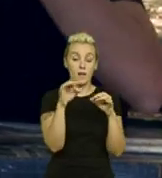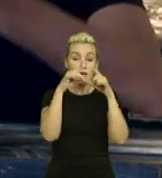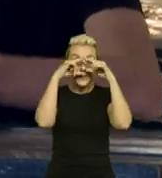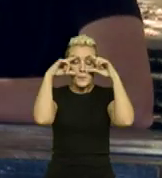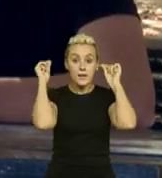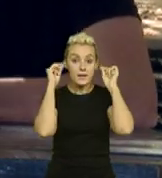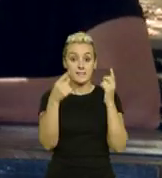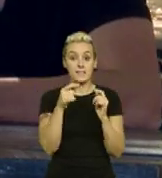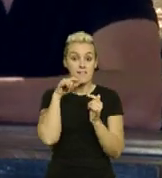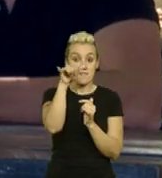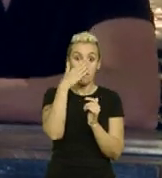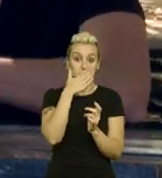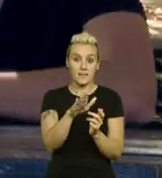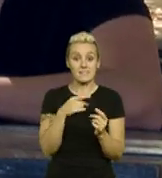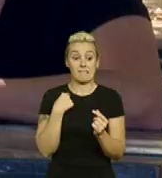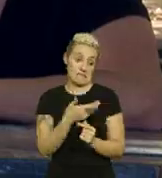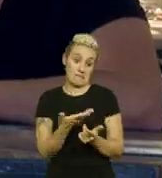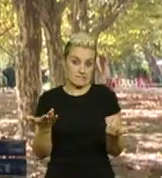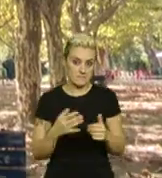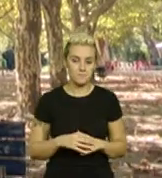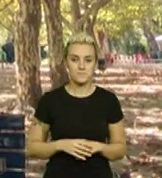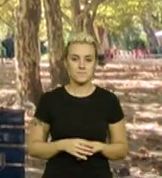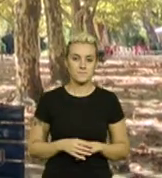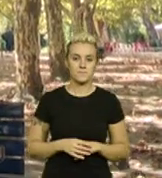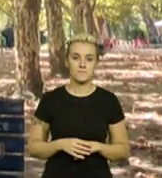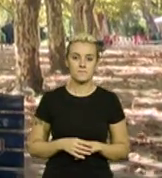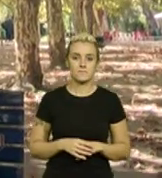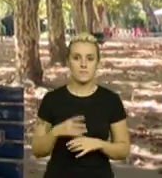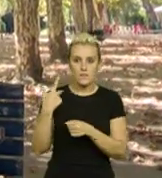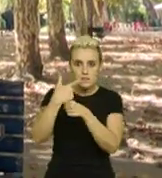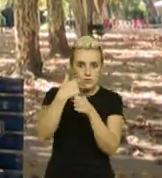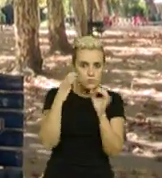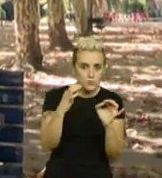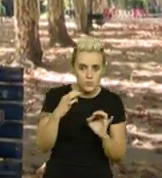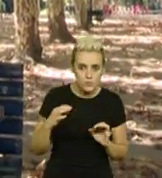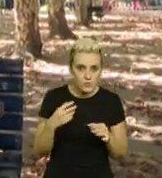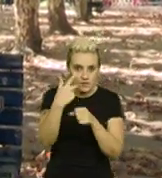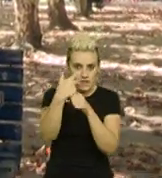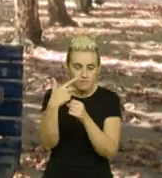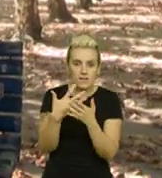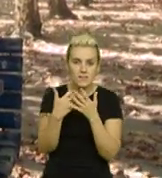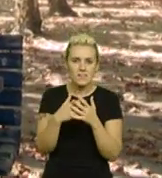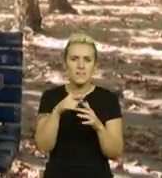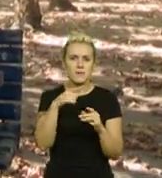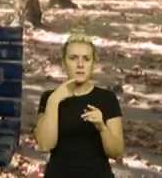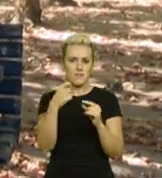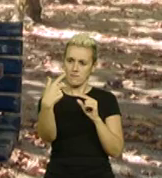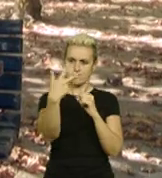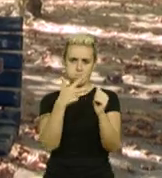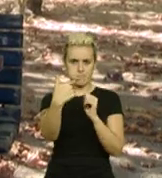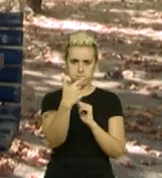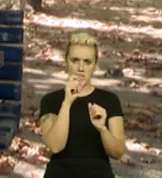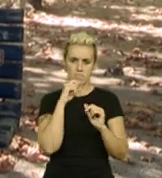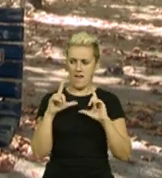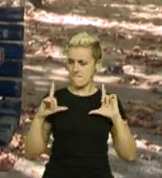que tem variantes e essa oferta de gravar ela está para ser então